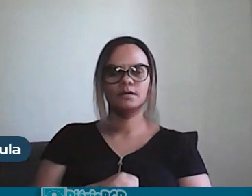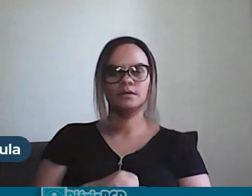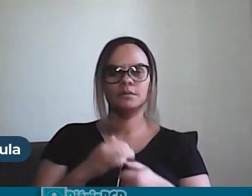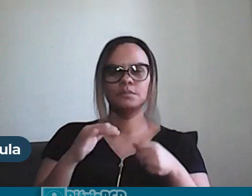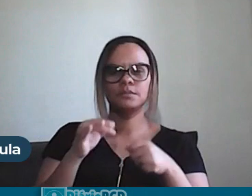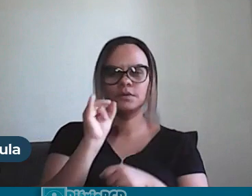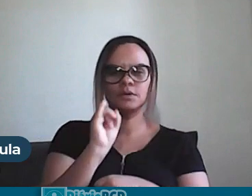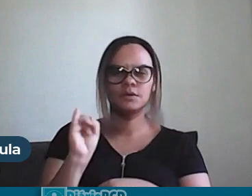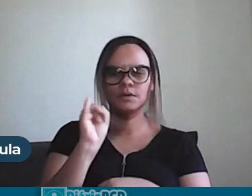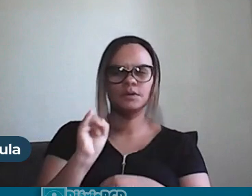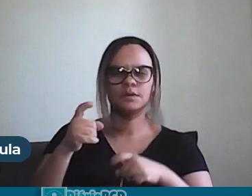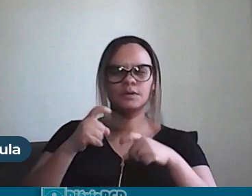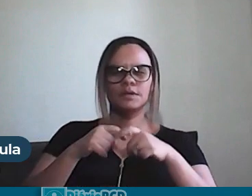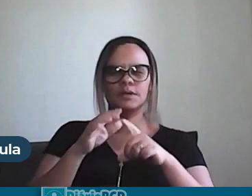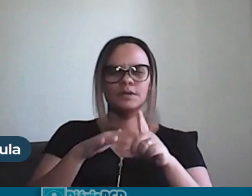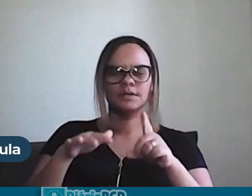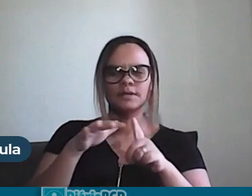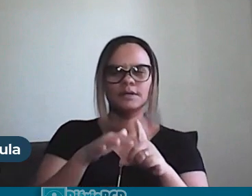de Medicina Social